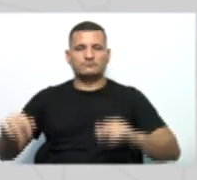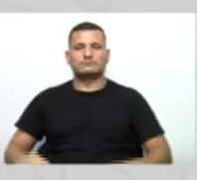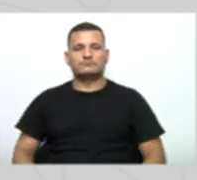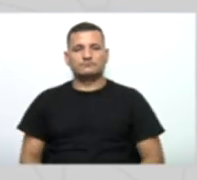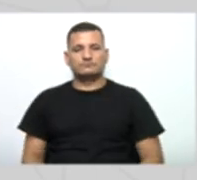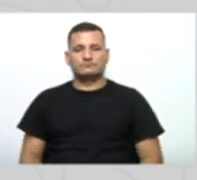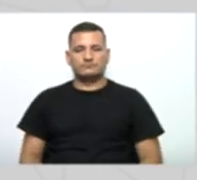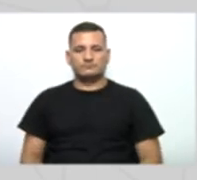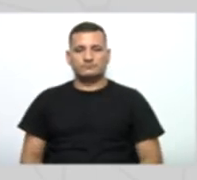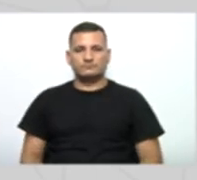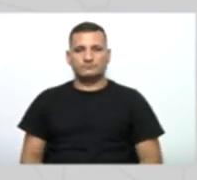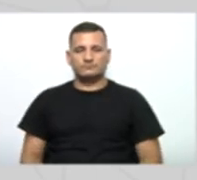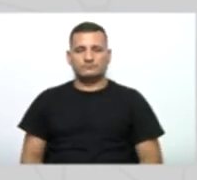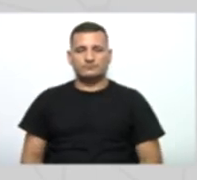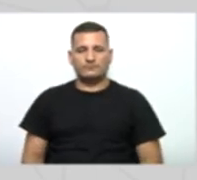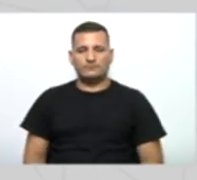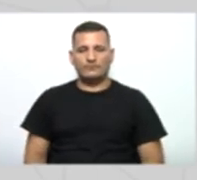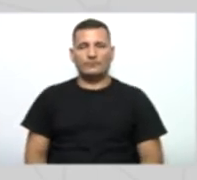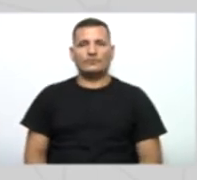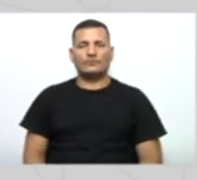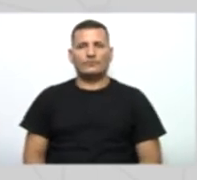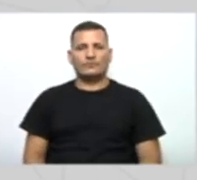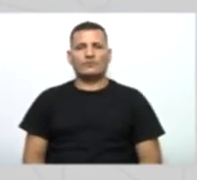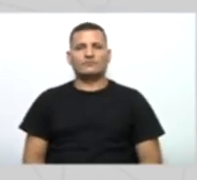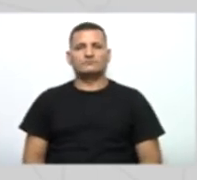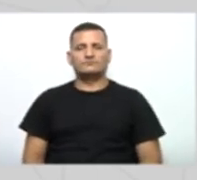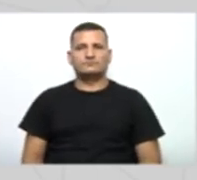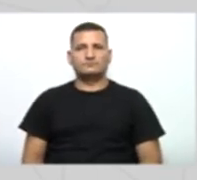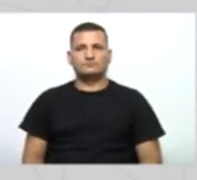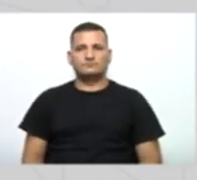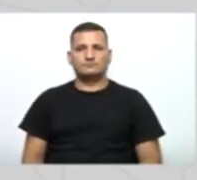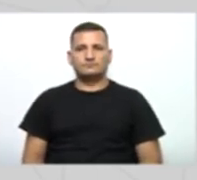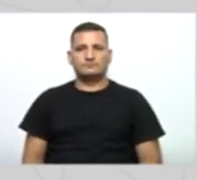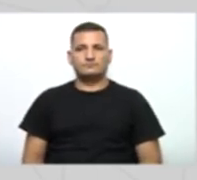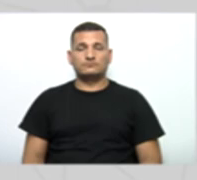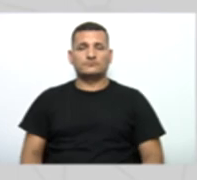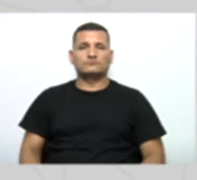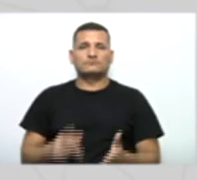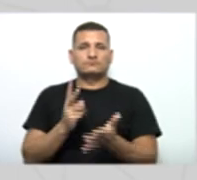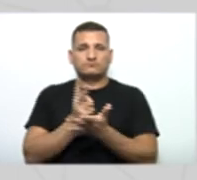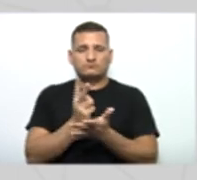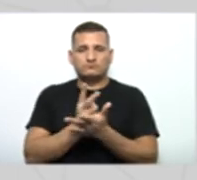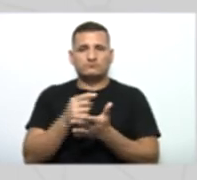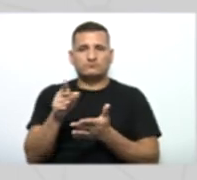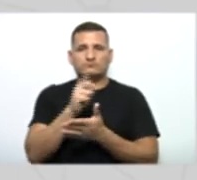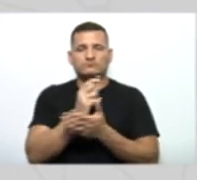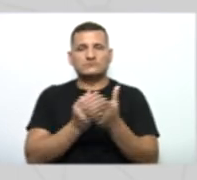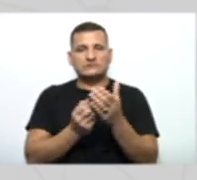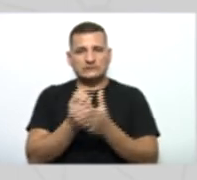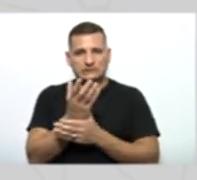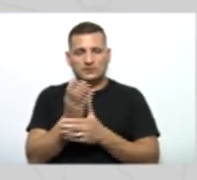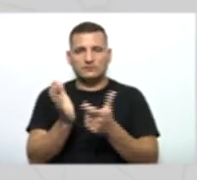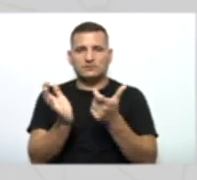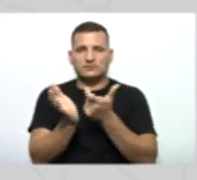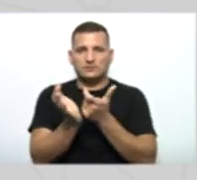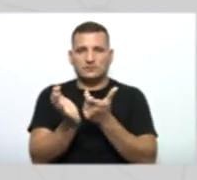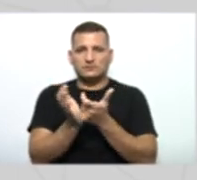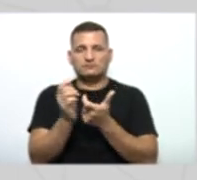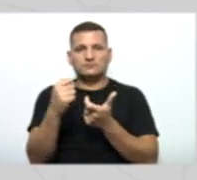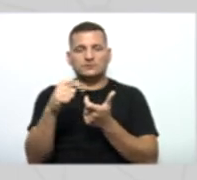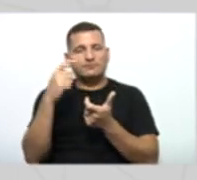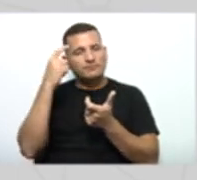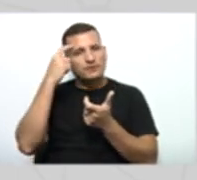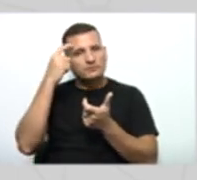pessoal. Sempre que vocês forem criar uma classe, é bom vocês seguirem um mapeamento